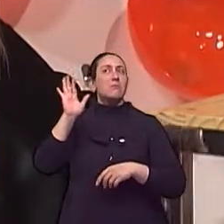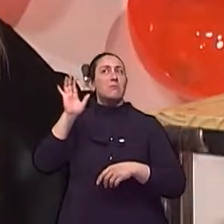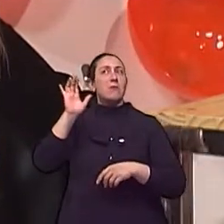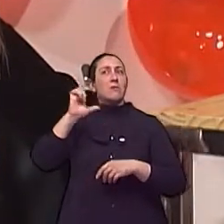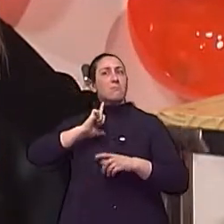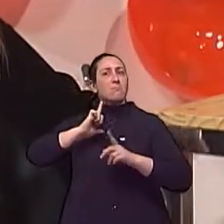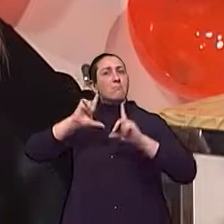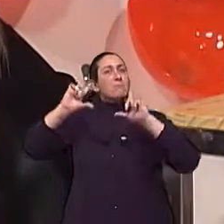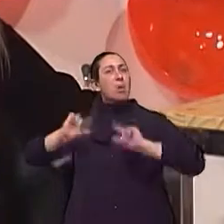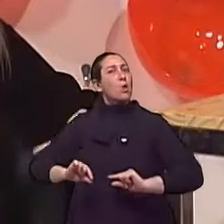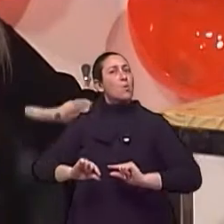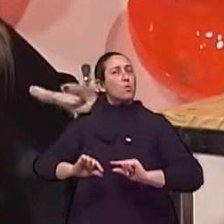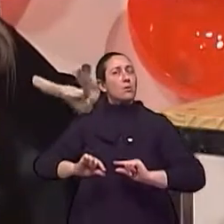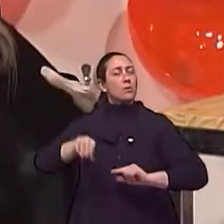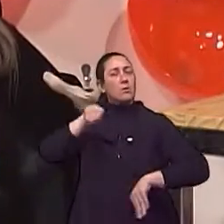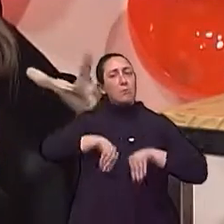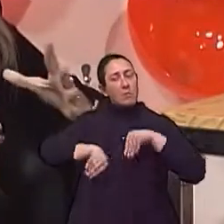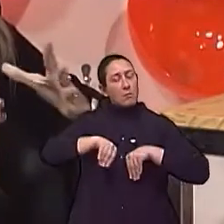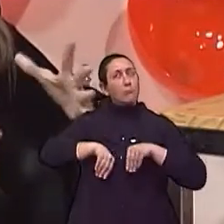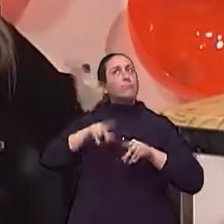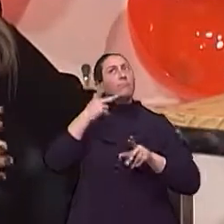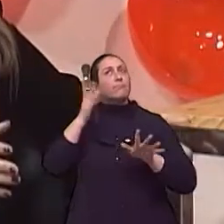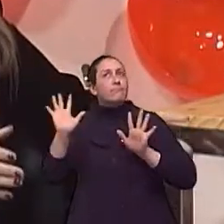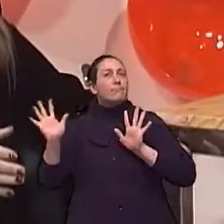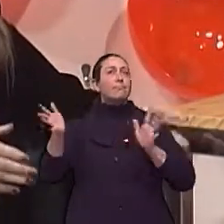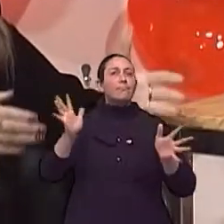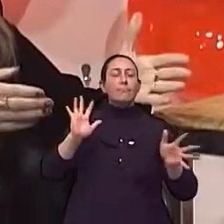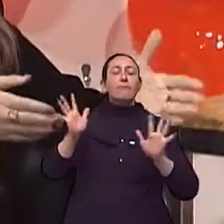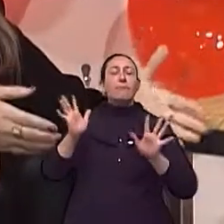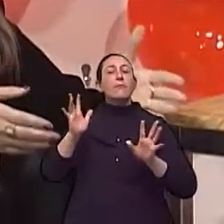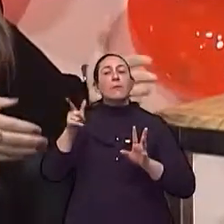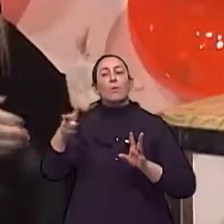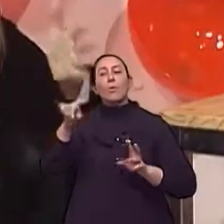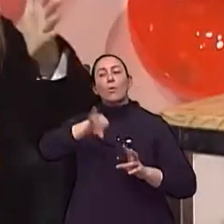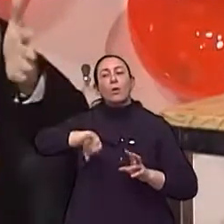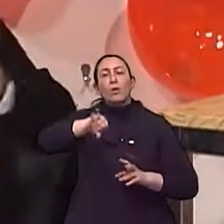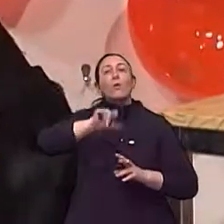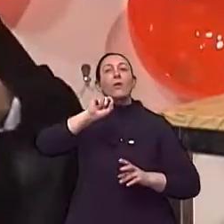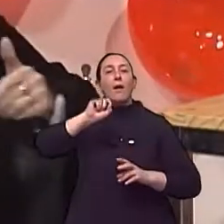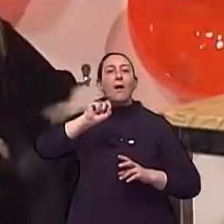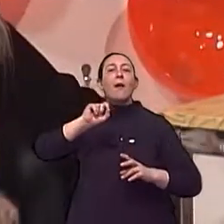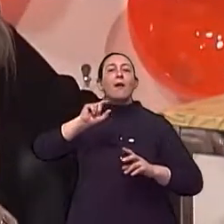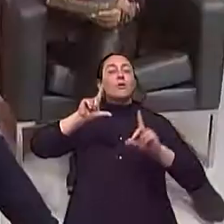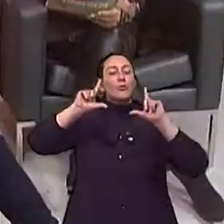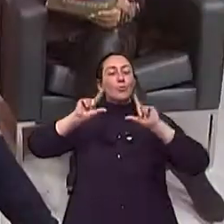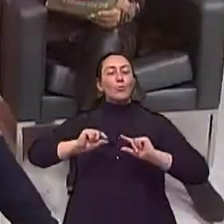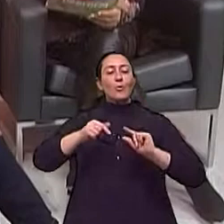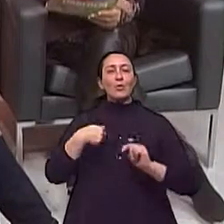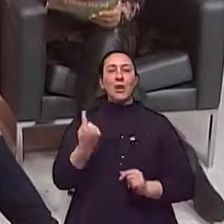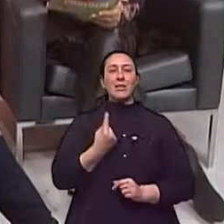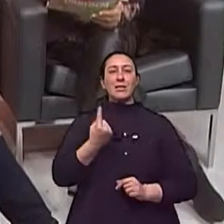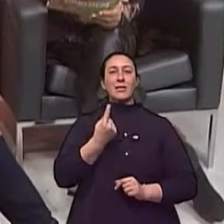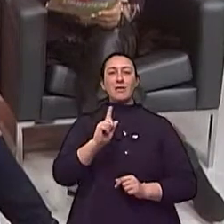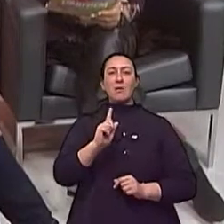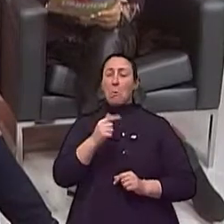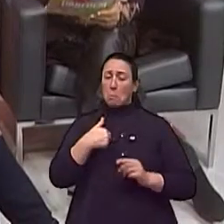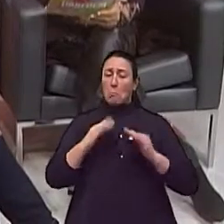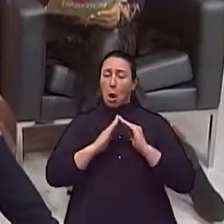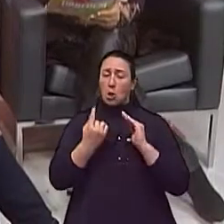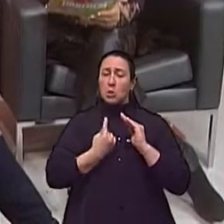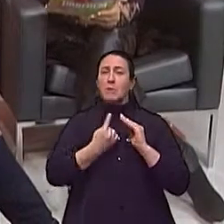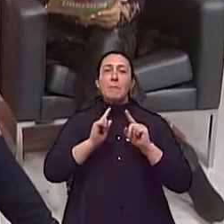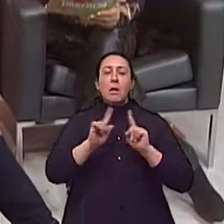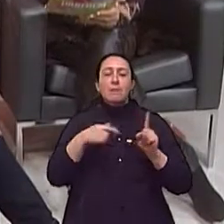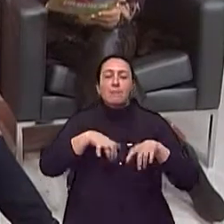redução Ou seja que provavelmente a mediação disso seja exatamente diminuir o isolamento social ah perfeito